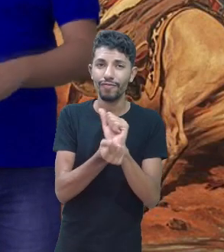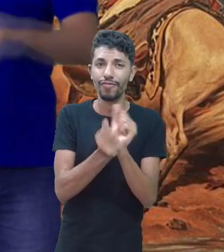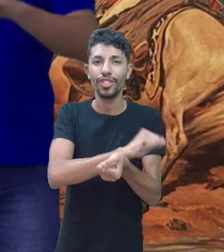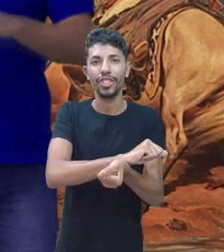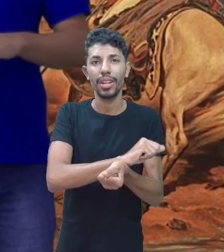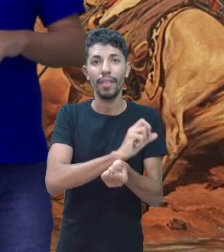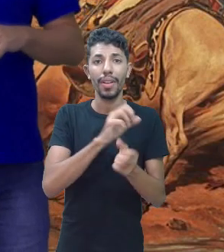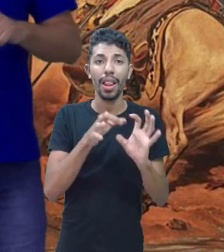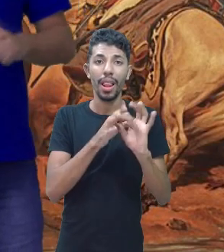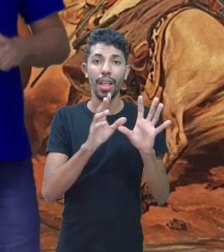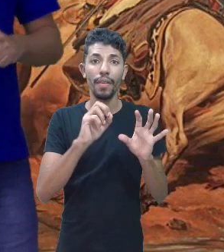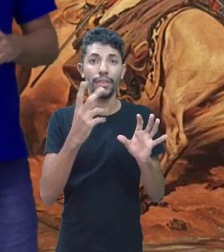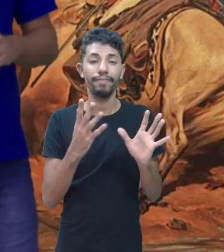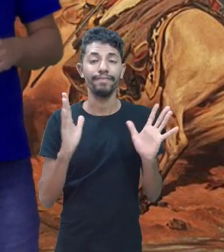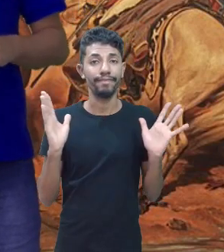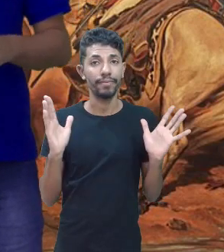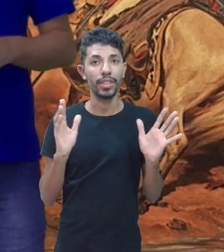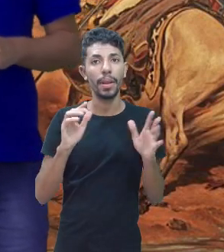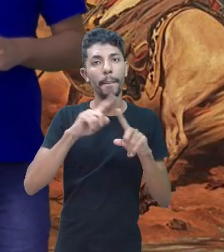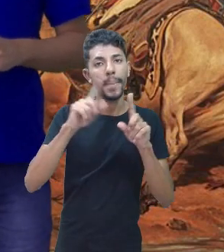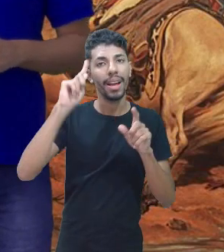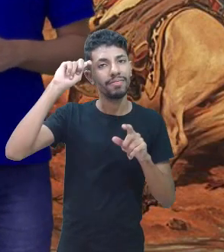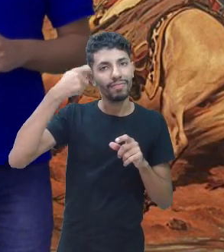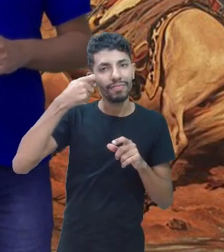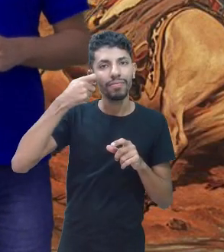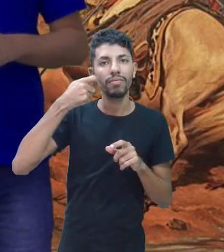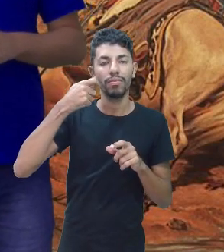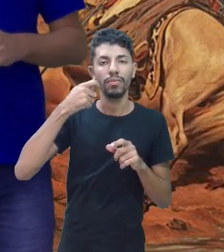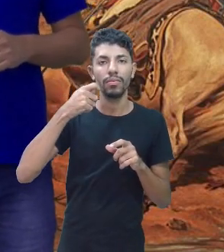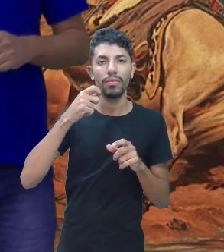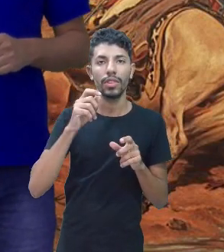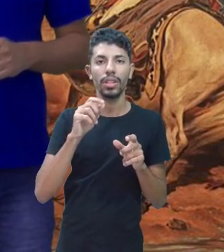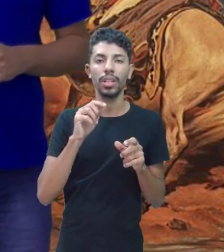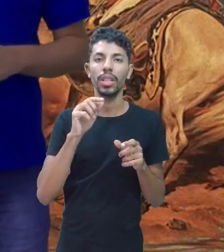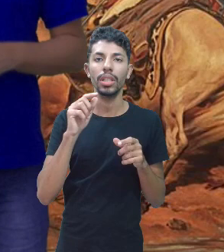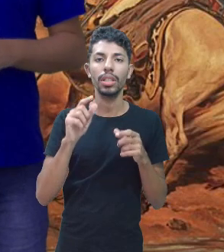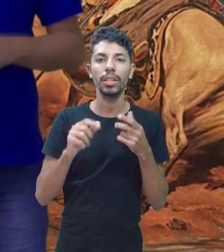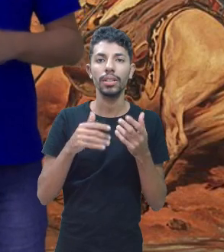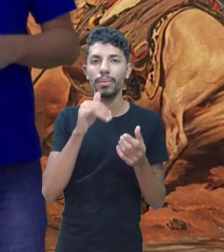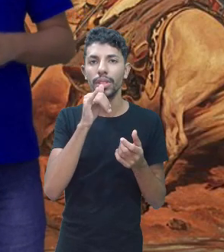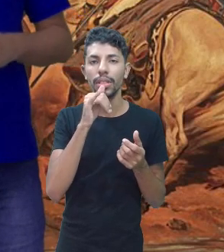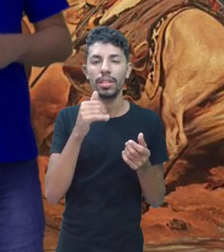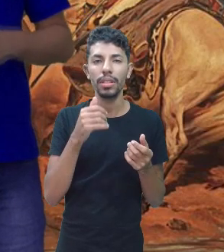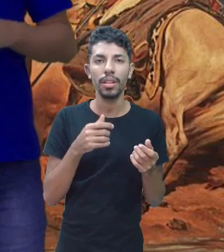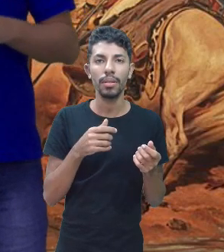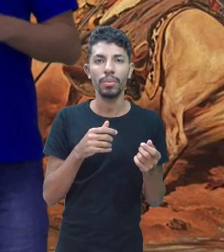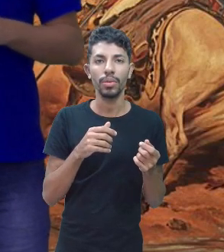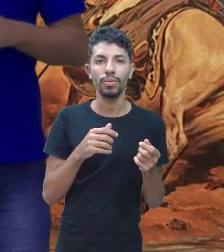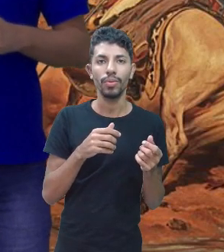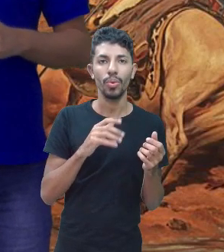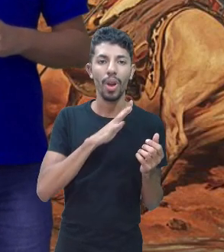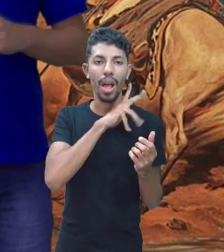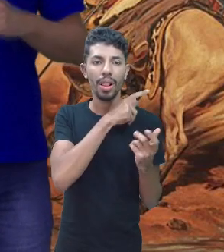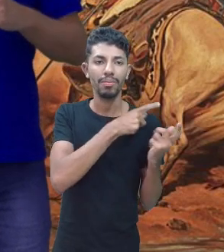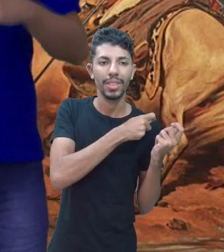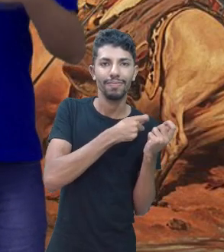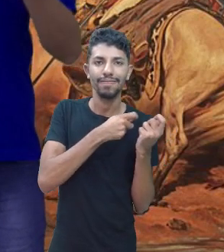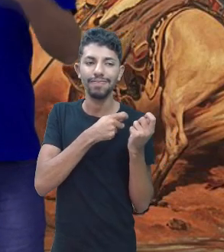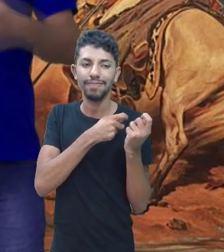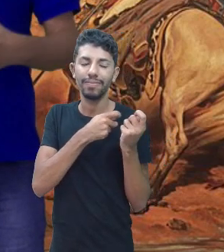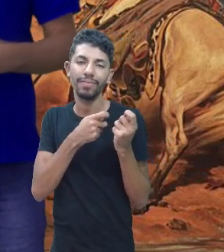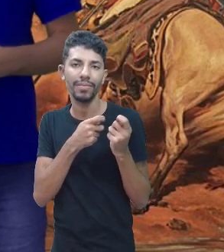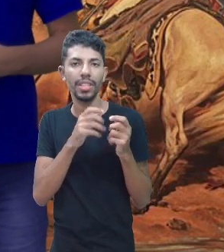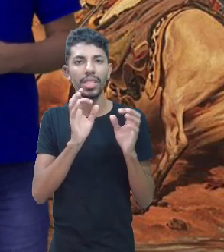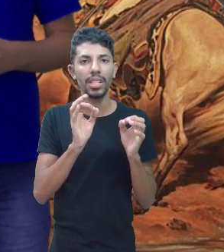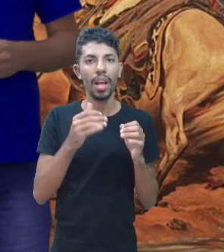ou libertos, mas aí sim, negros que estão, né, enfim, um puxando um animal, né, no caso um boi que está